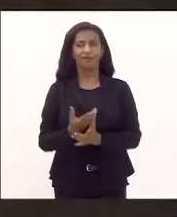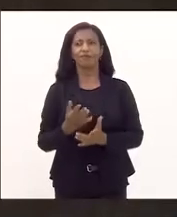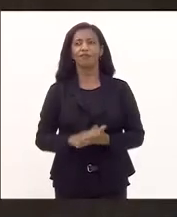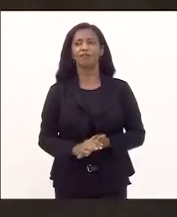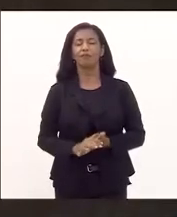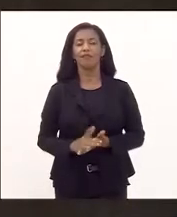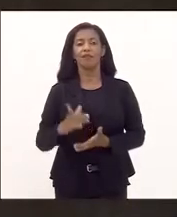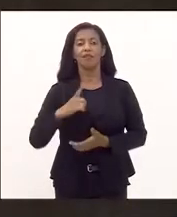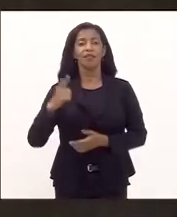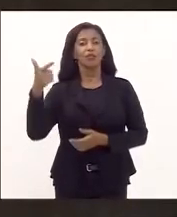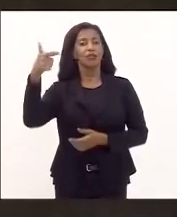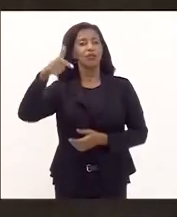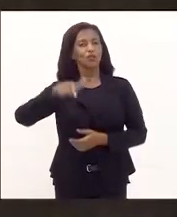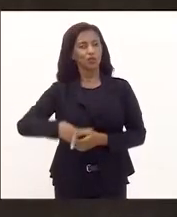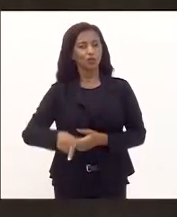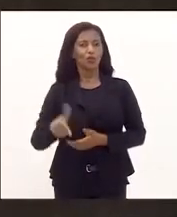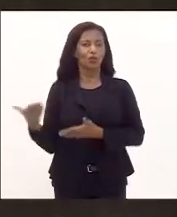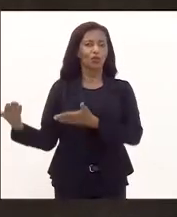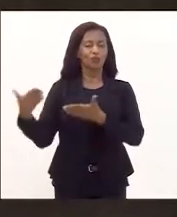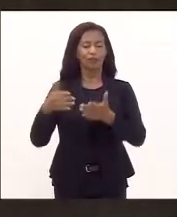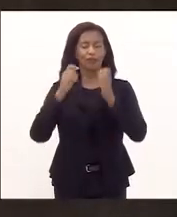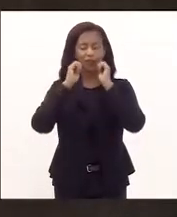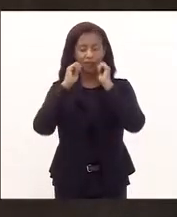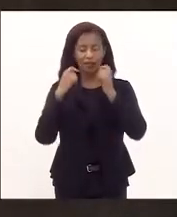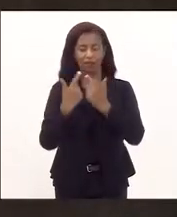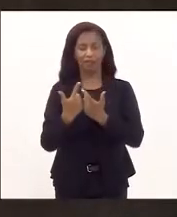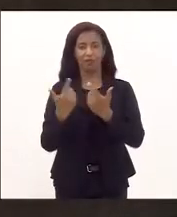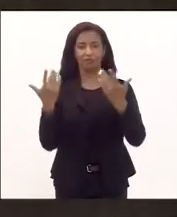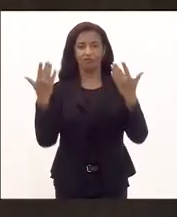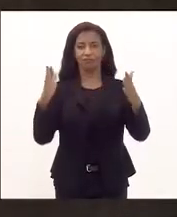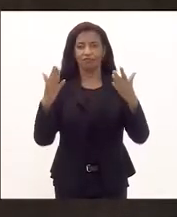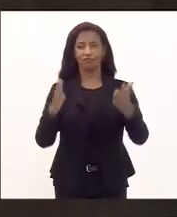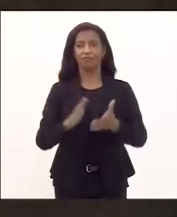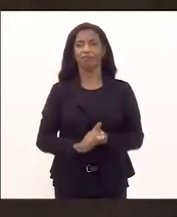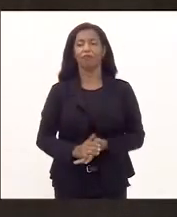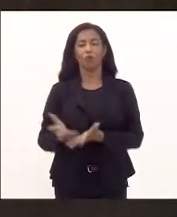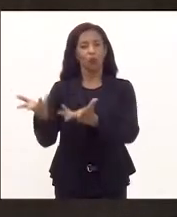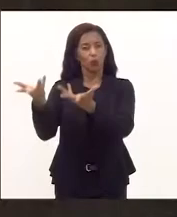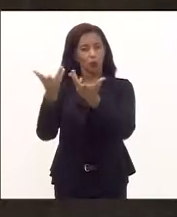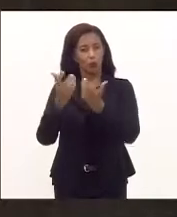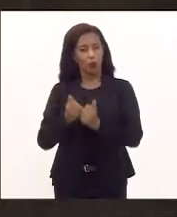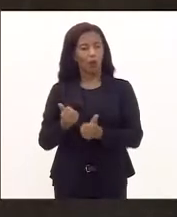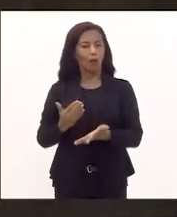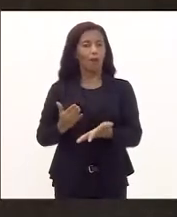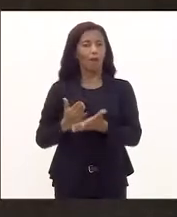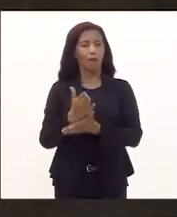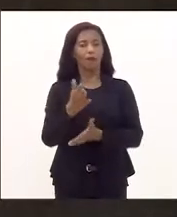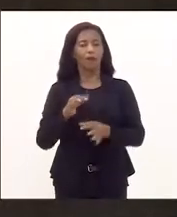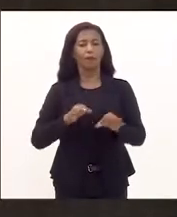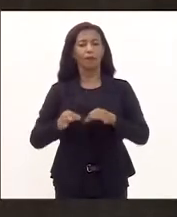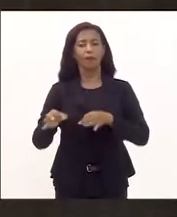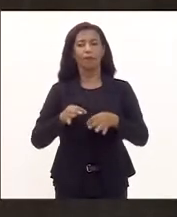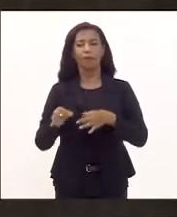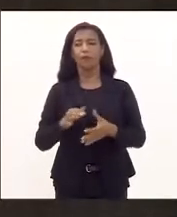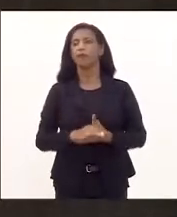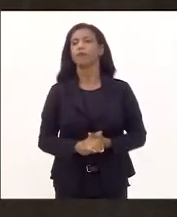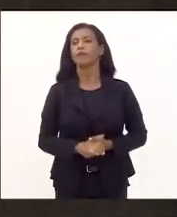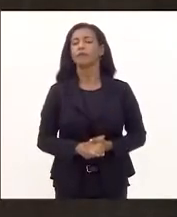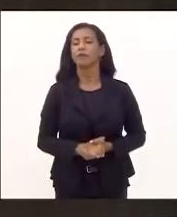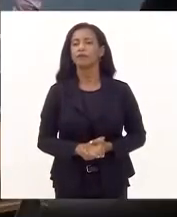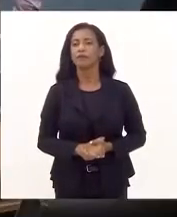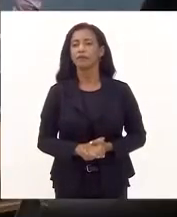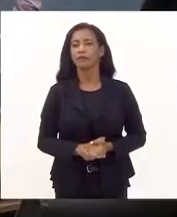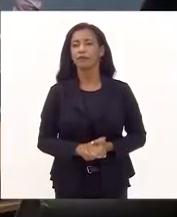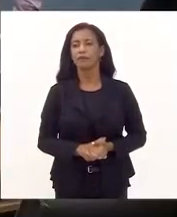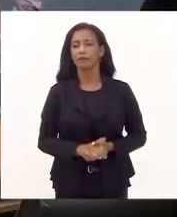e dizer mais uma vez que essa casa está de parabéns por acolher e aprovar projetos tão importantes como esse.